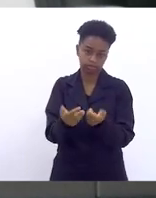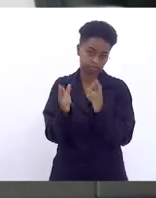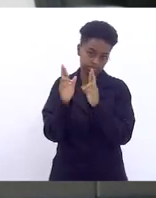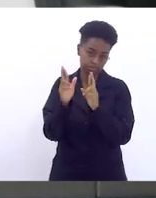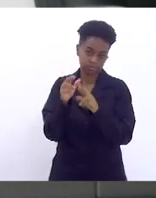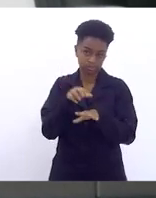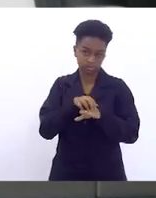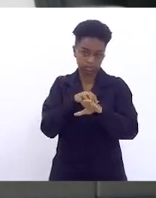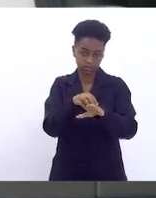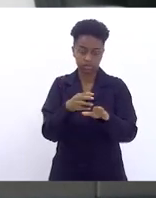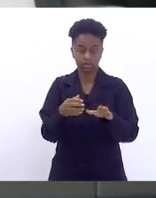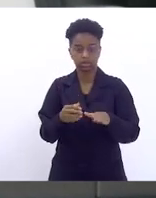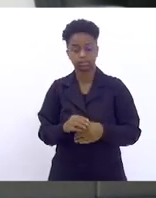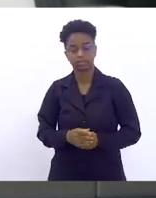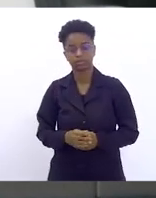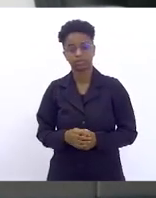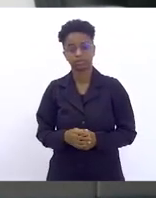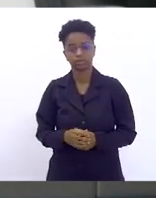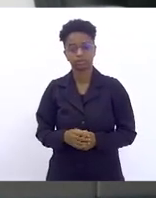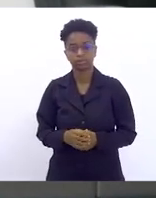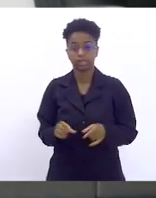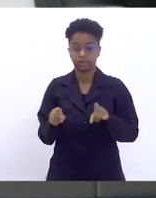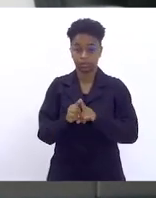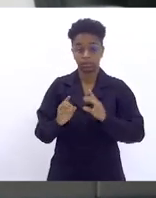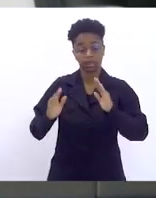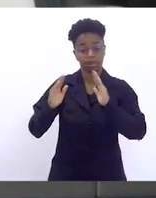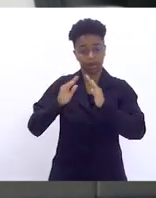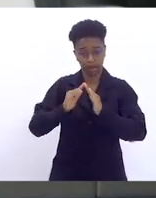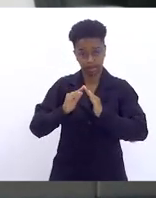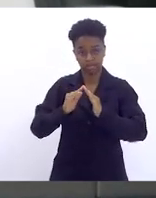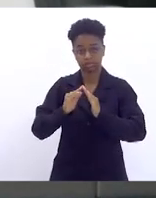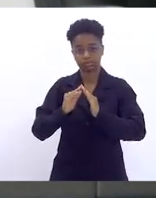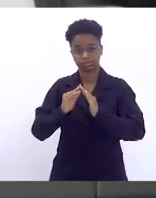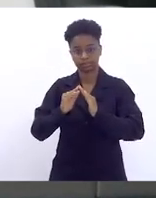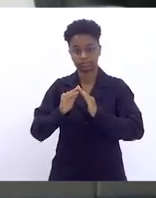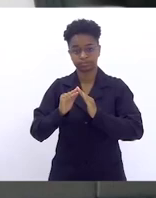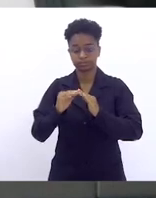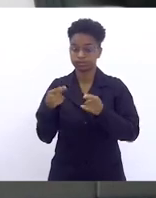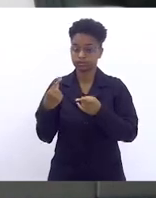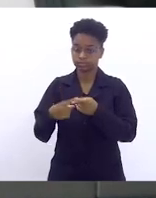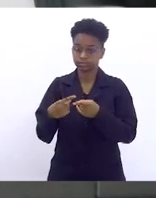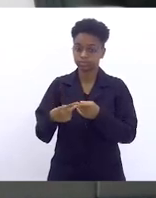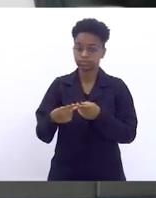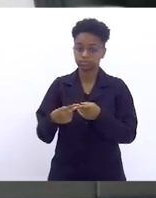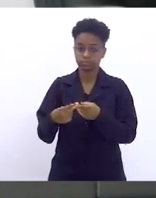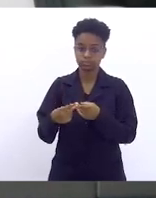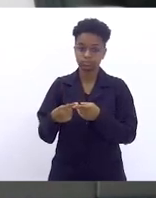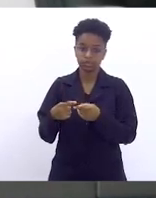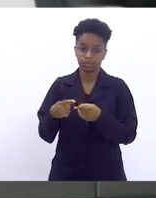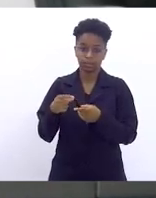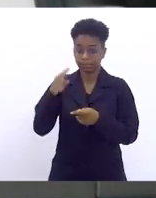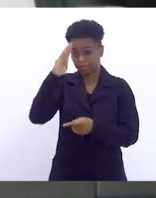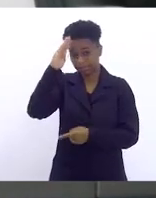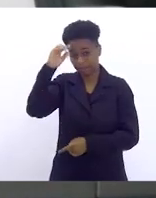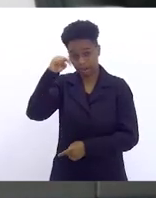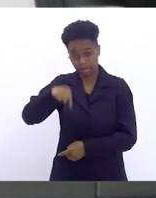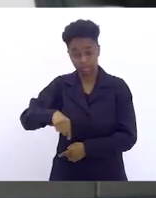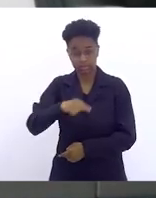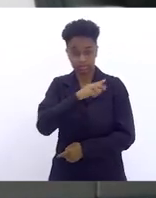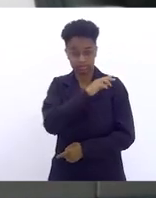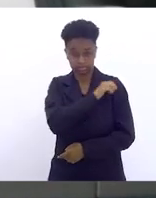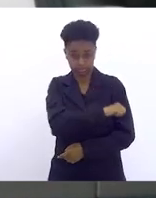transporte e a própria moradia habitação considerando particularmente o caso do Rio de Janeiro